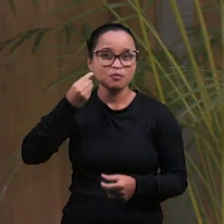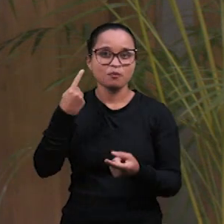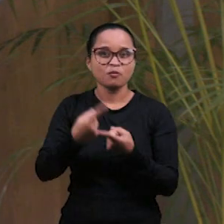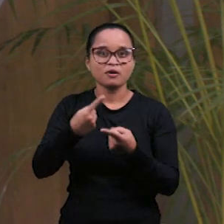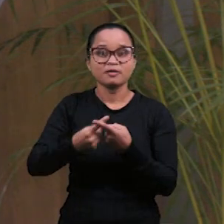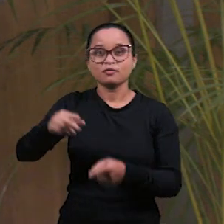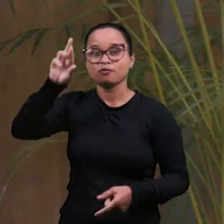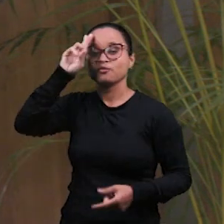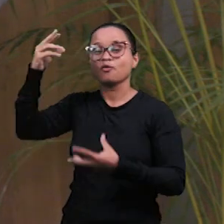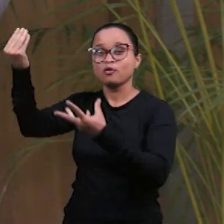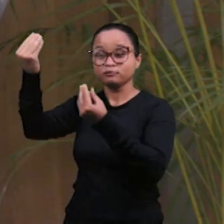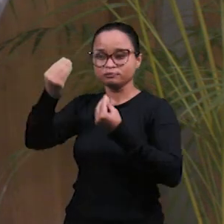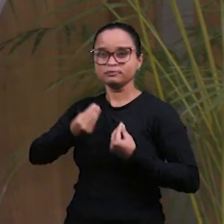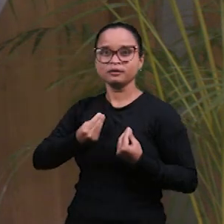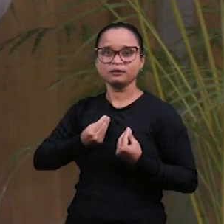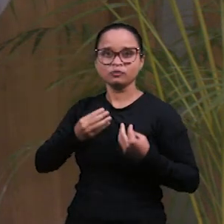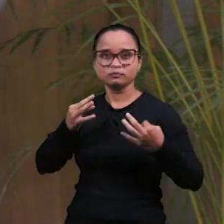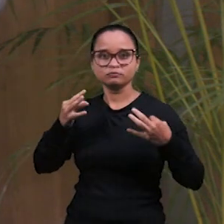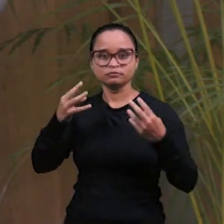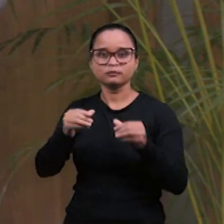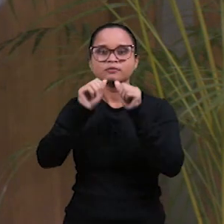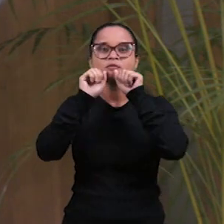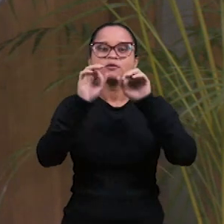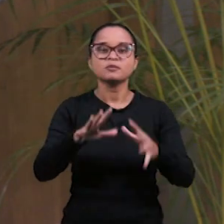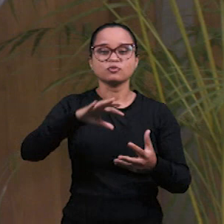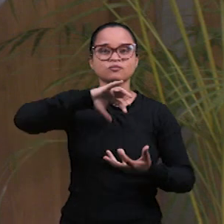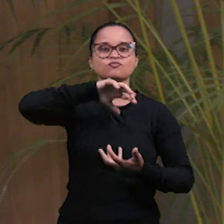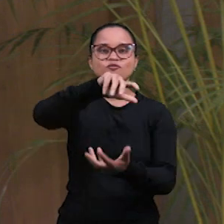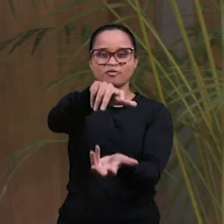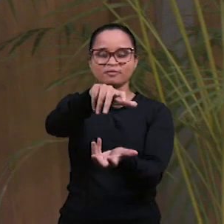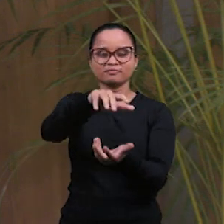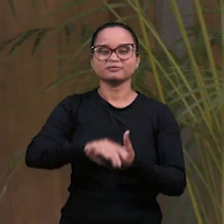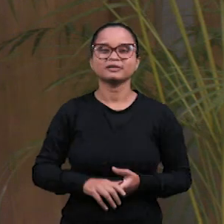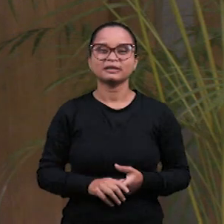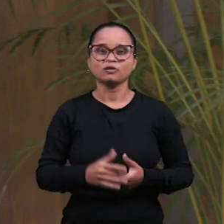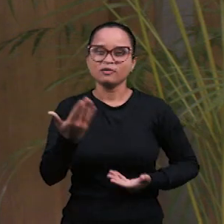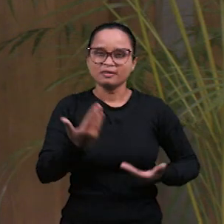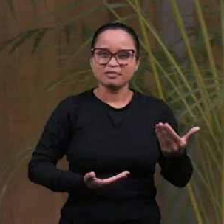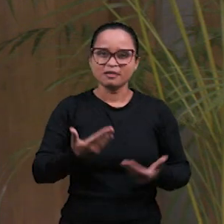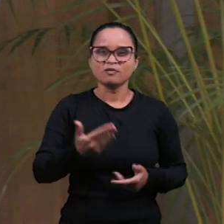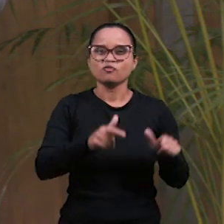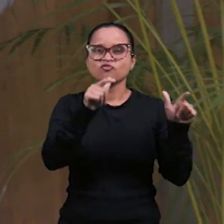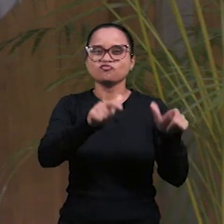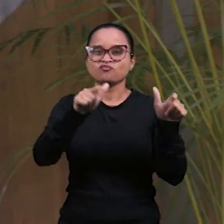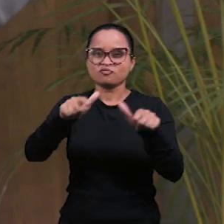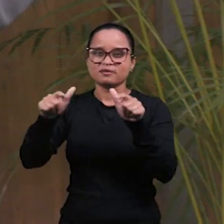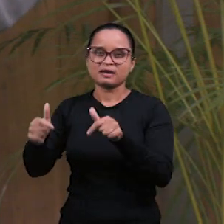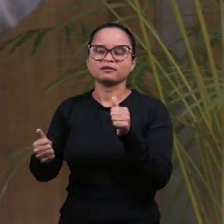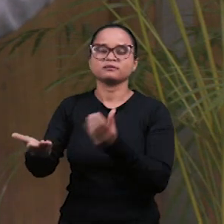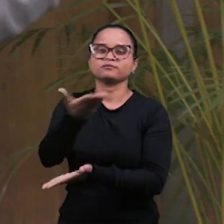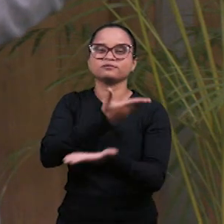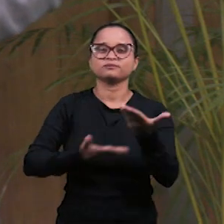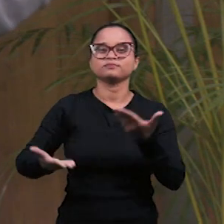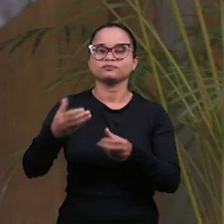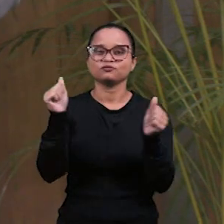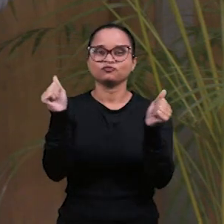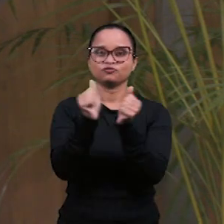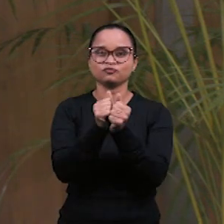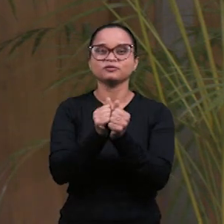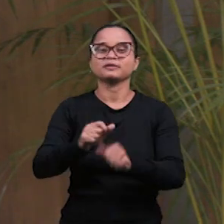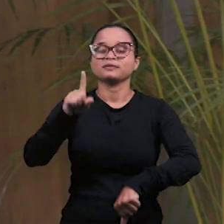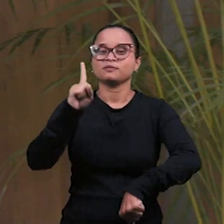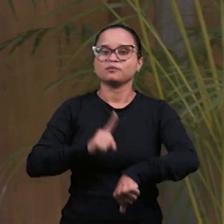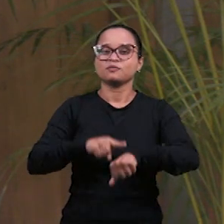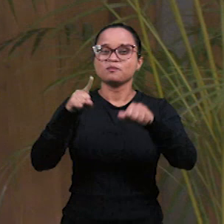recursos de uma maneira global. Isso é maravilhoso, os irmãos de todos os lugares participando juntos desse momento glorioso